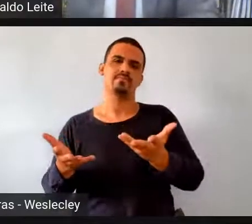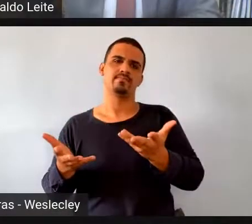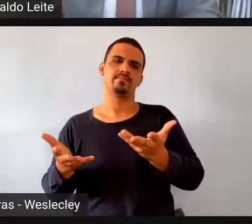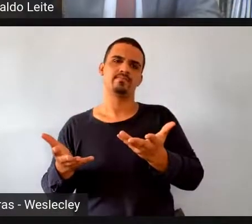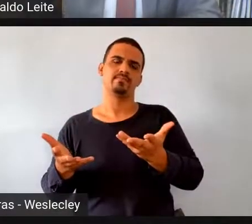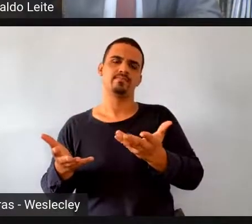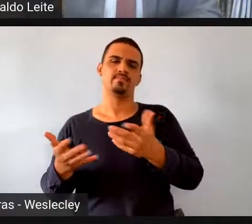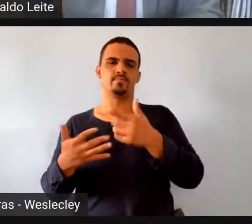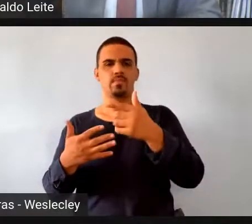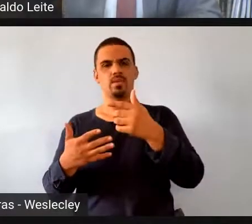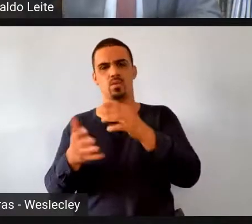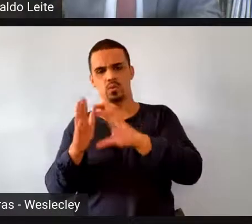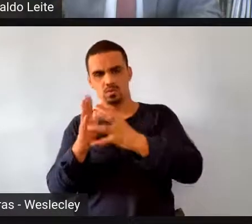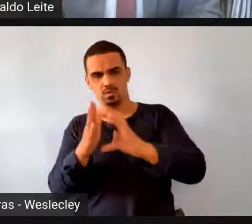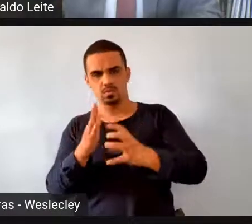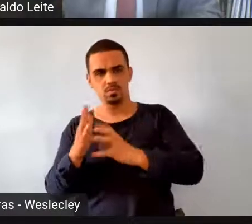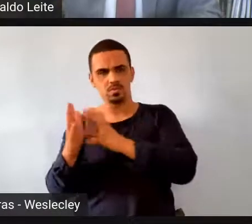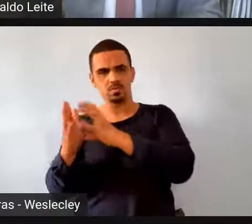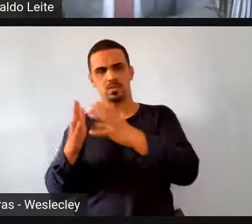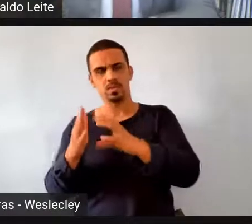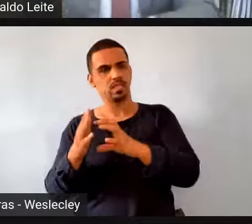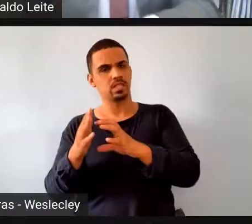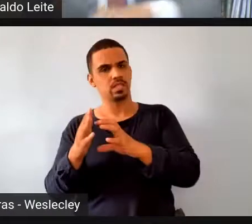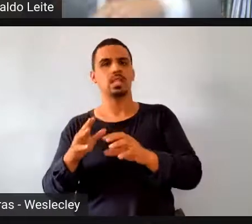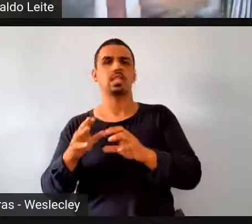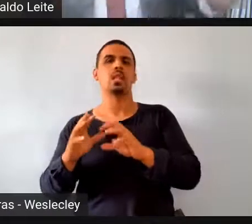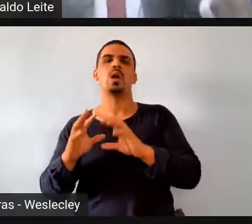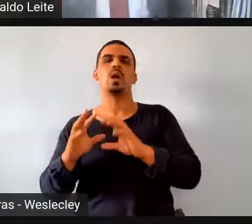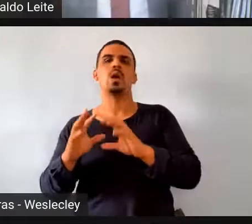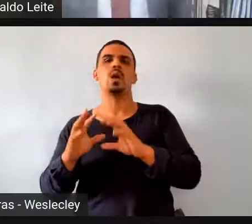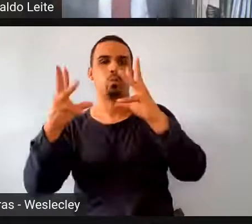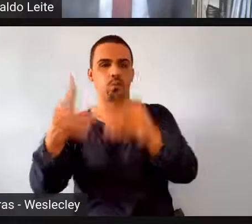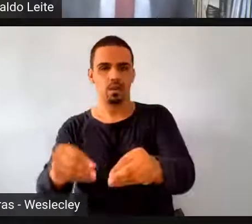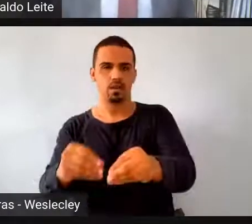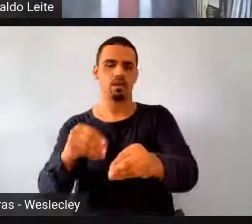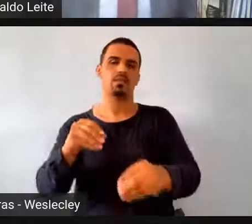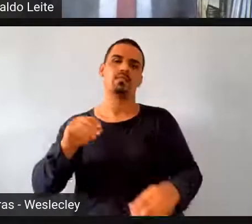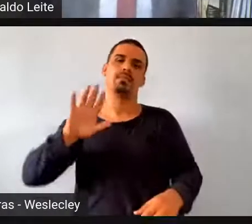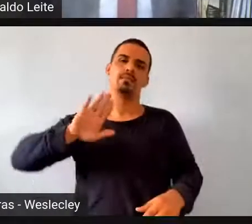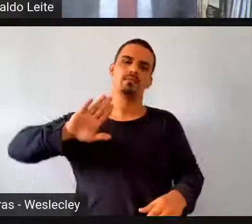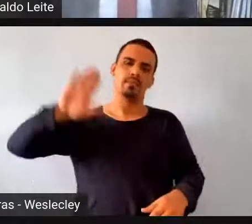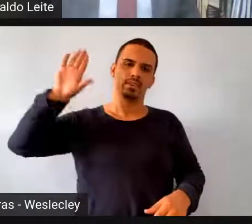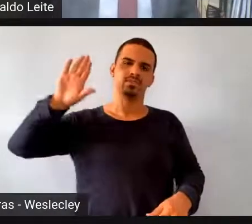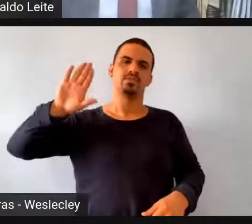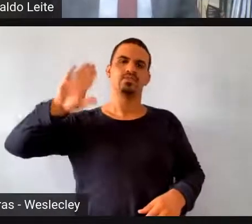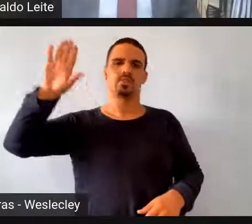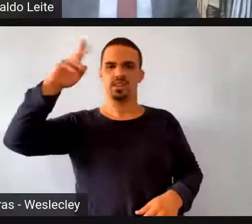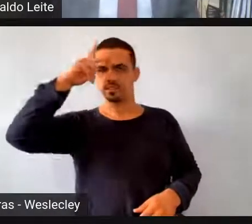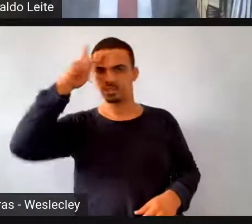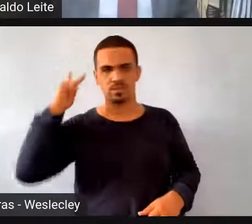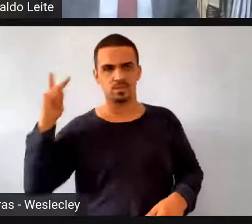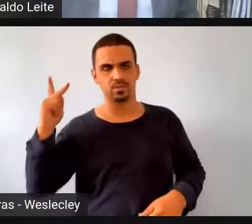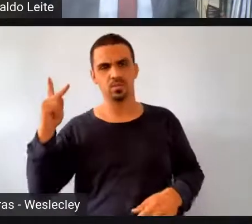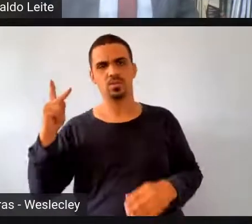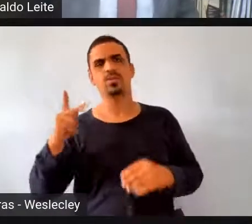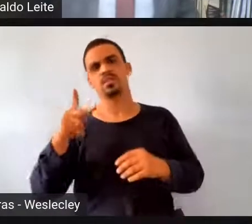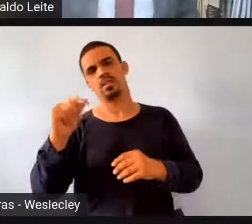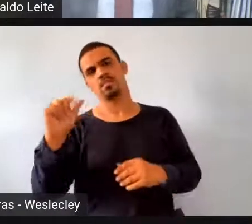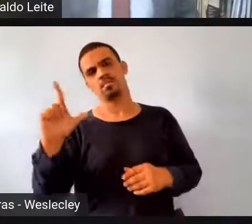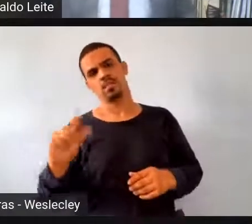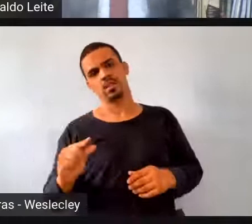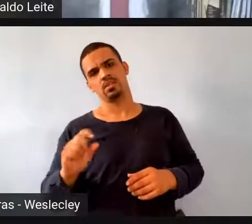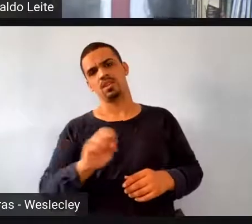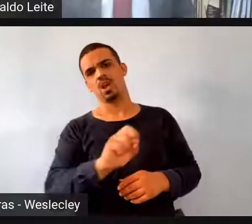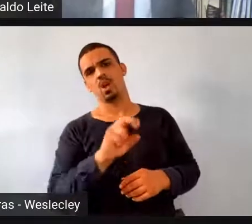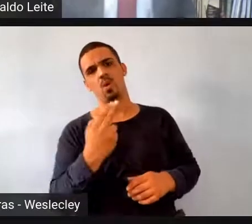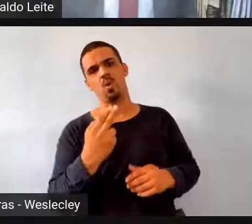alguns poucos partidos e não em milhares de candidatos, isso tende a baratear a disputa, ou você reduz o